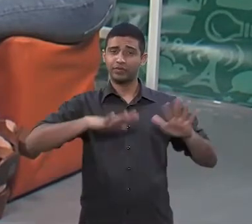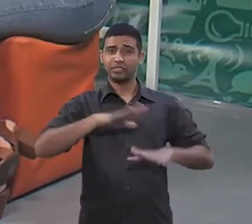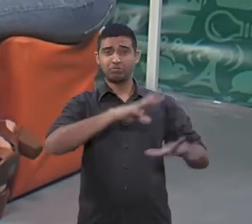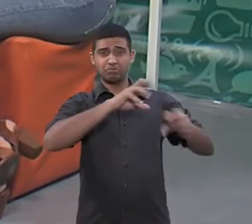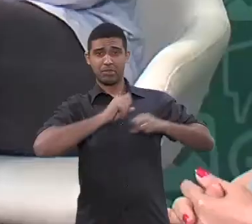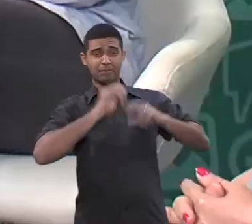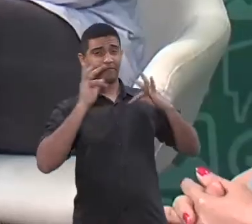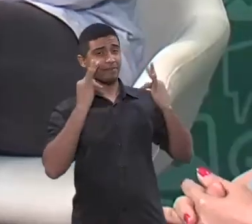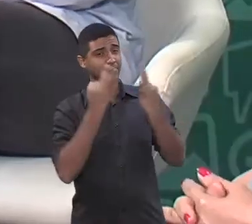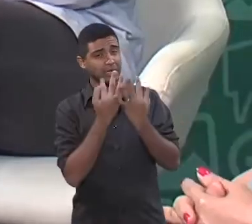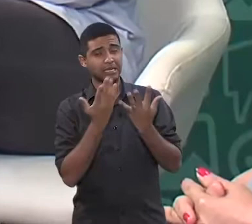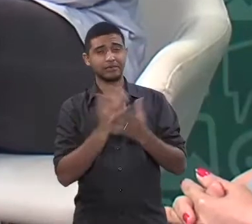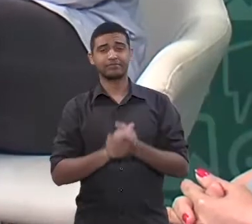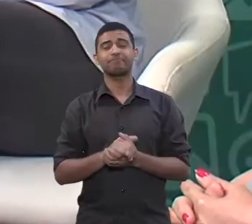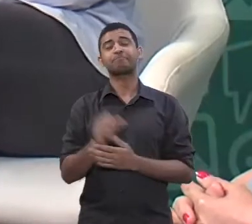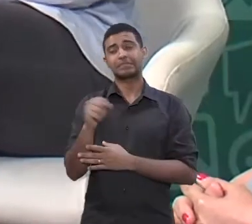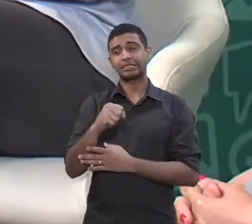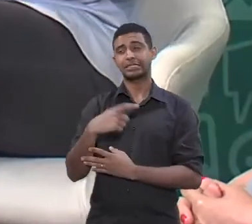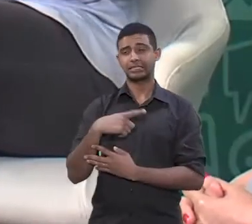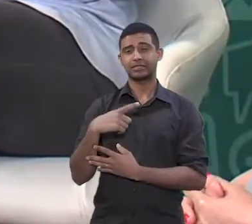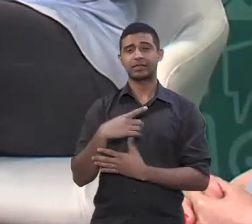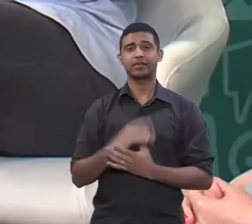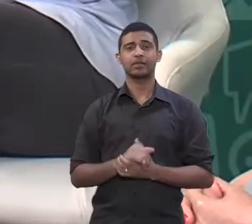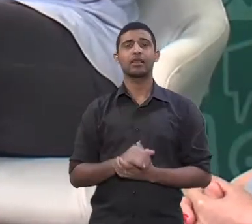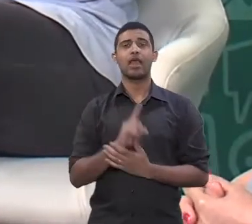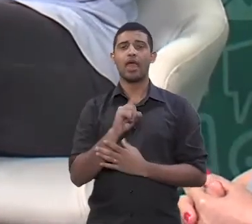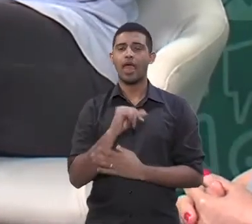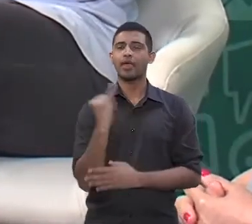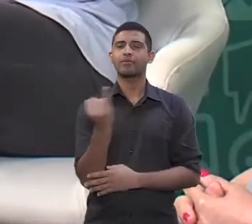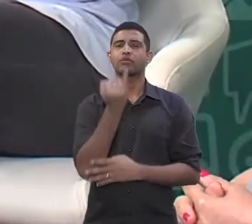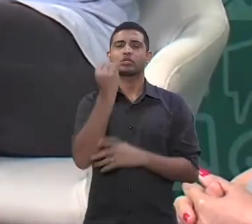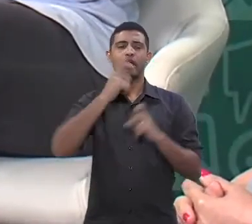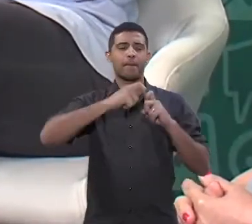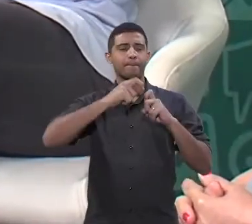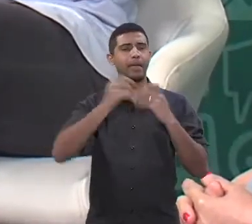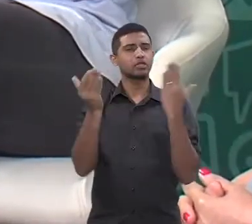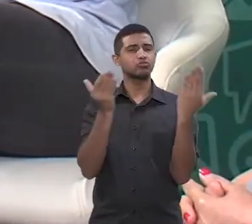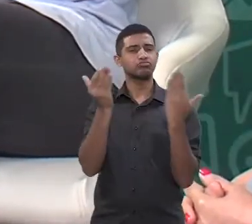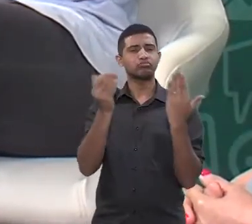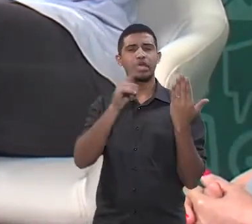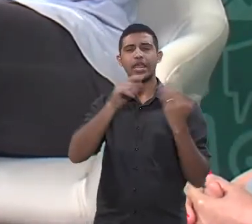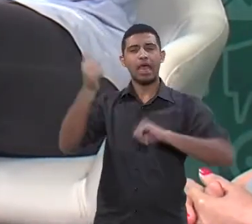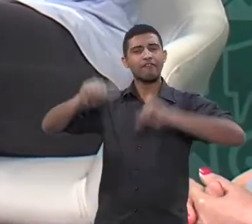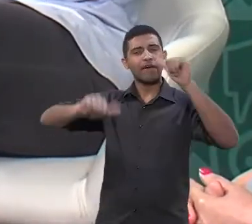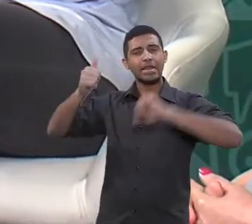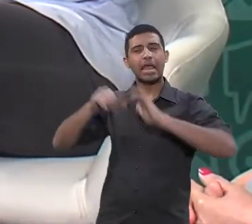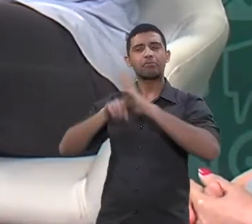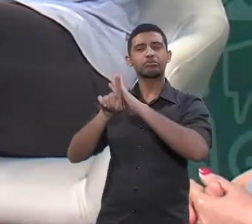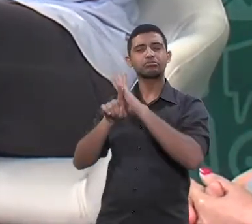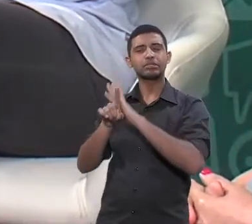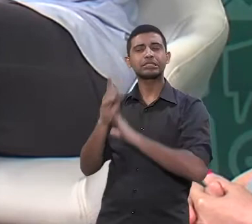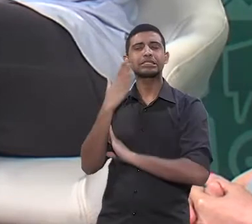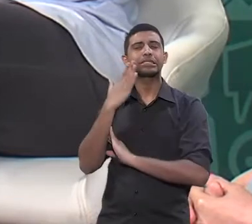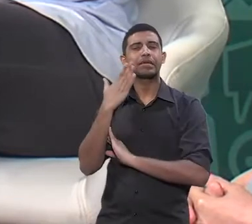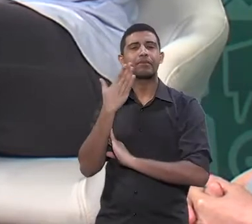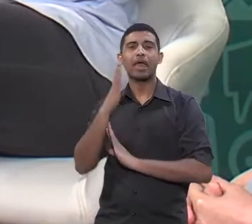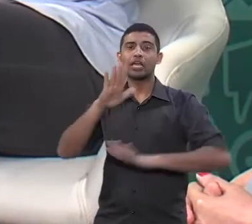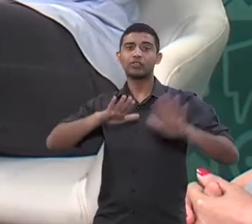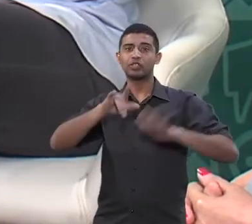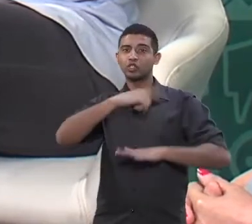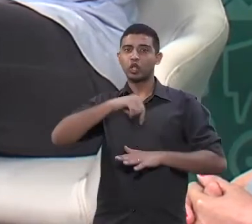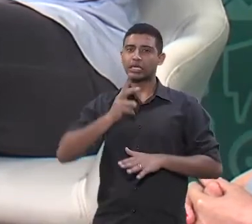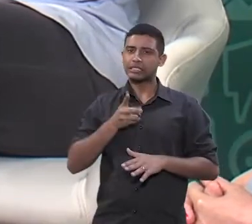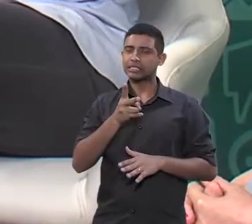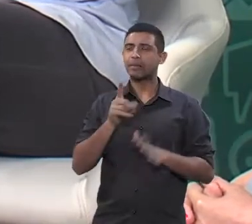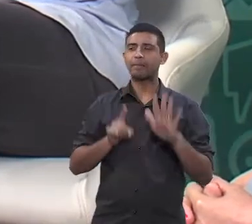fator. Existe. É muito importante quando o psiquiatra faz uma avaliação, saber, né? Uma das